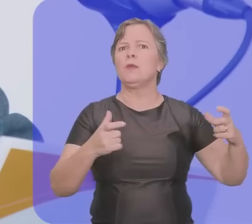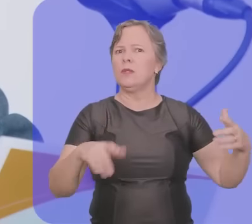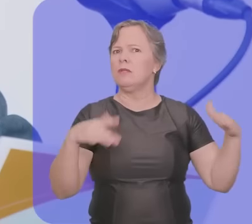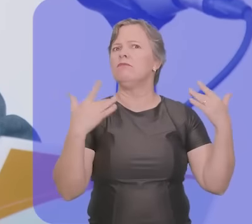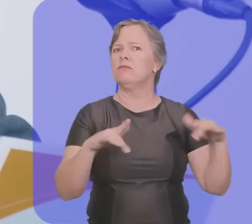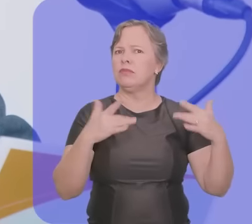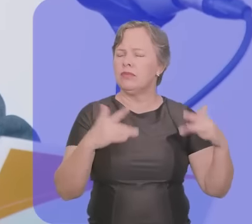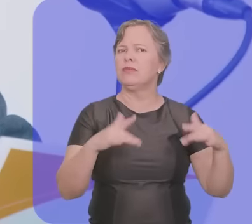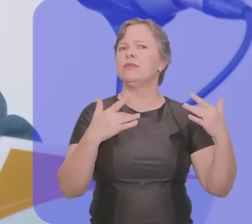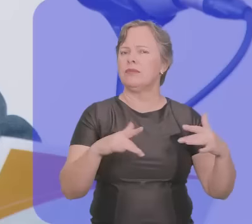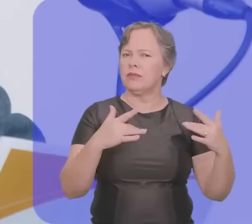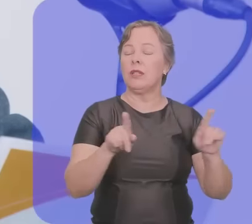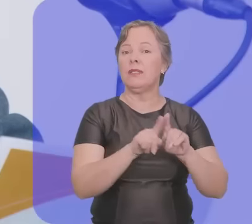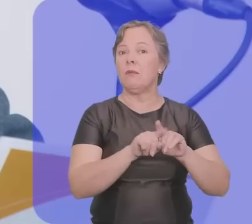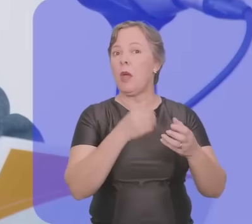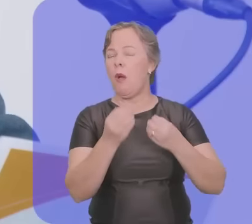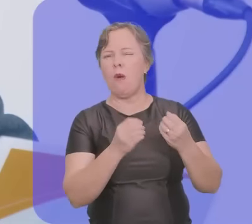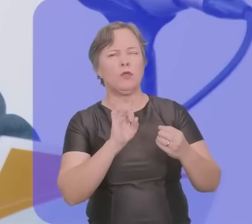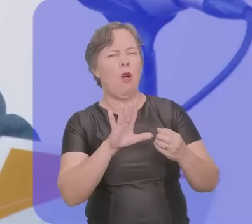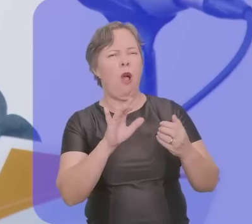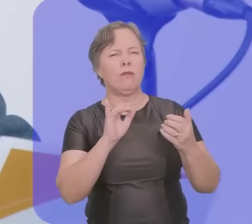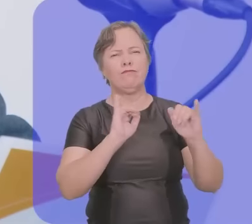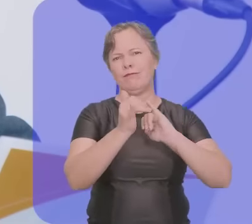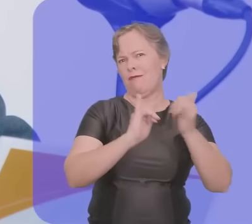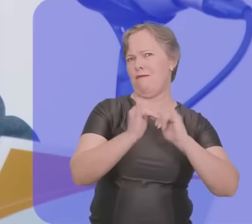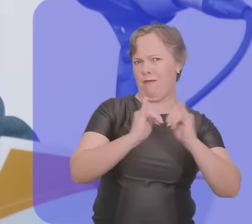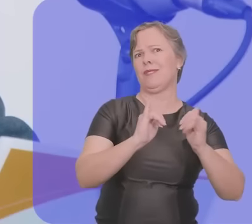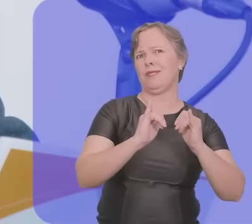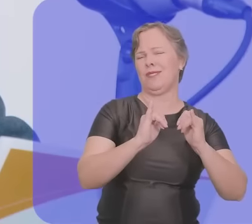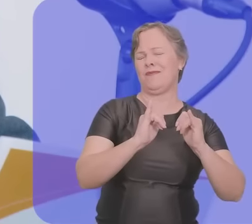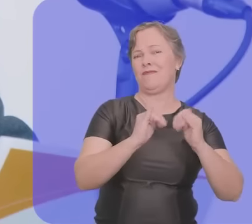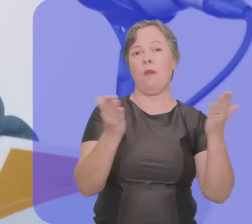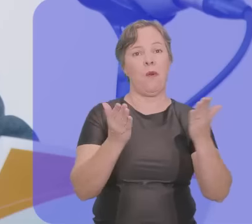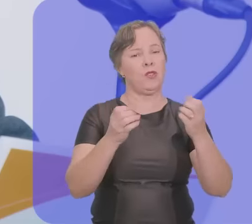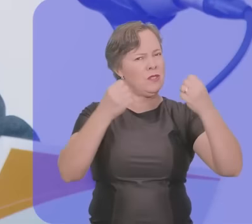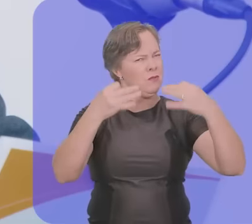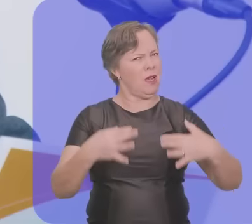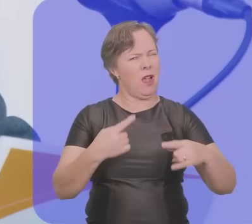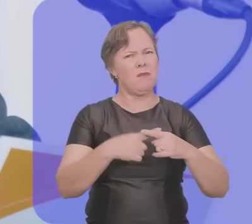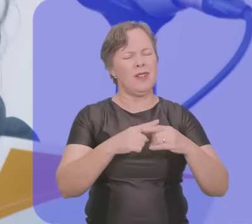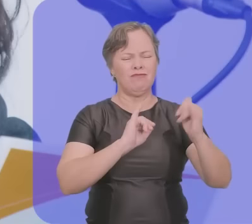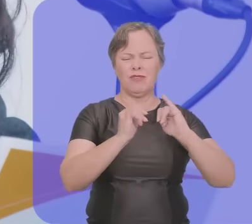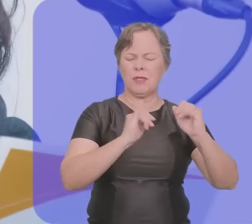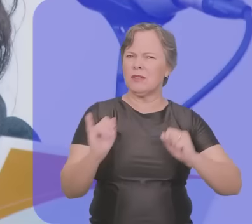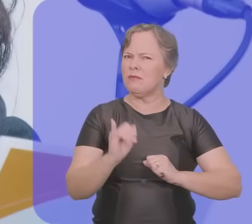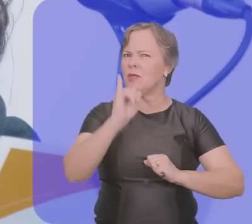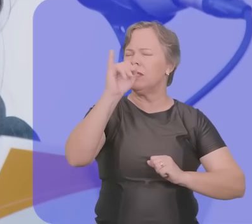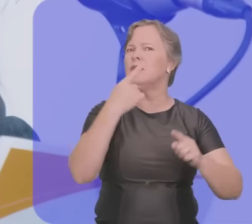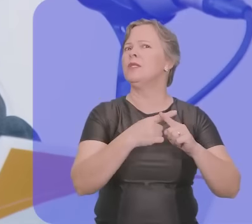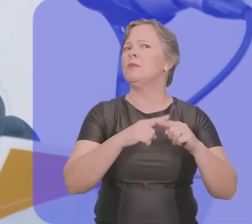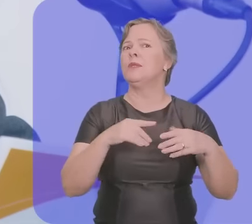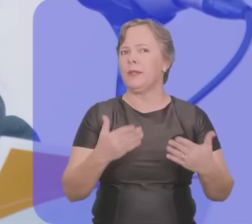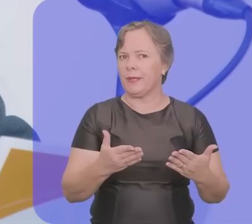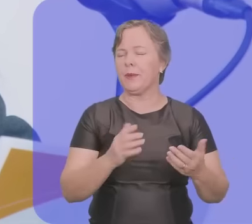que são gerados e a forma que eles geralmente se encontram, de uma forma bruta. Hoje a gente vai falar por que esses dados são tão importantes.